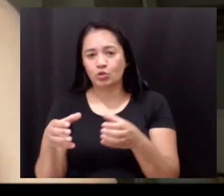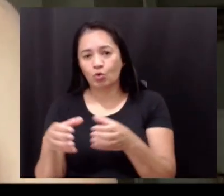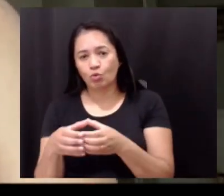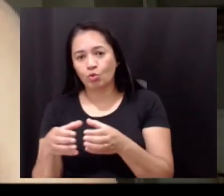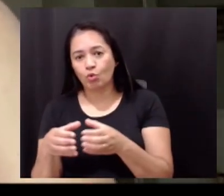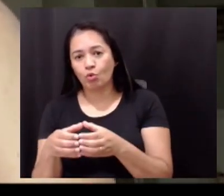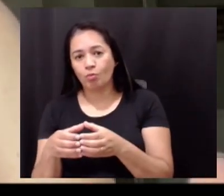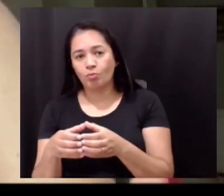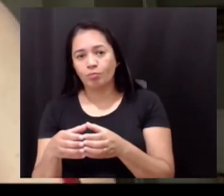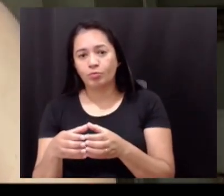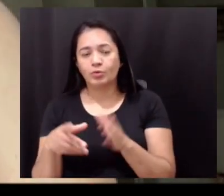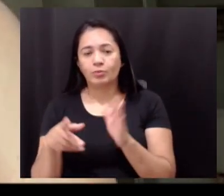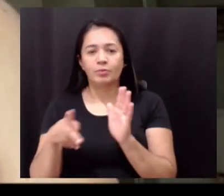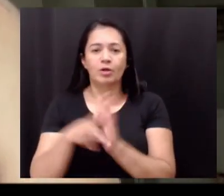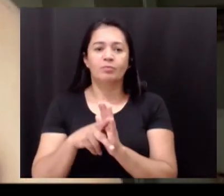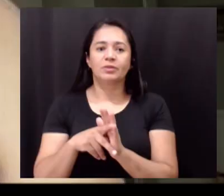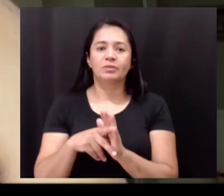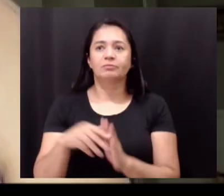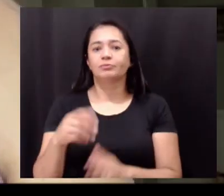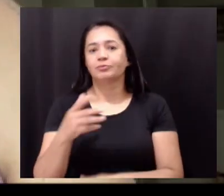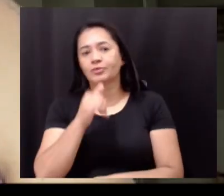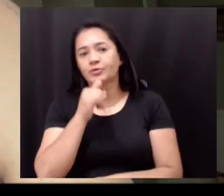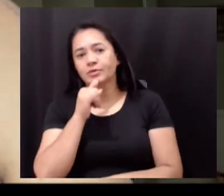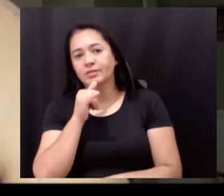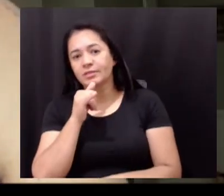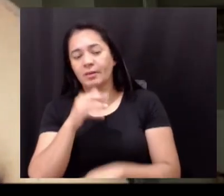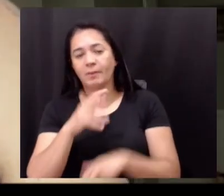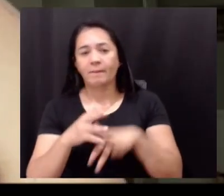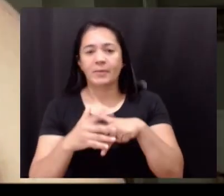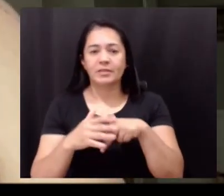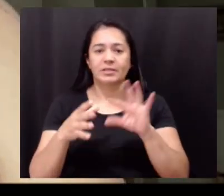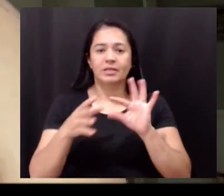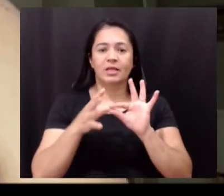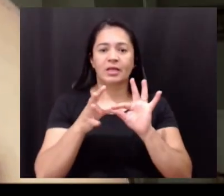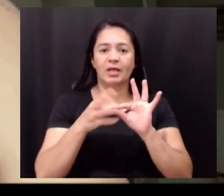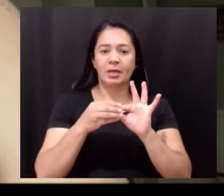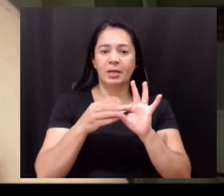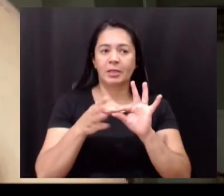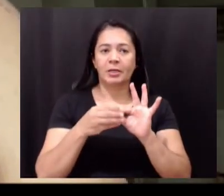exemplo, pacientes que têm o HIV, transplantados, pacientes que